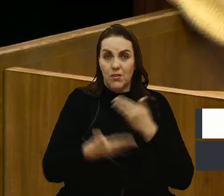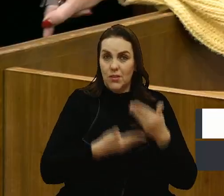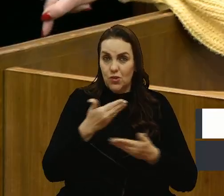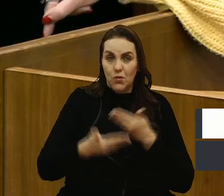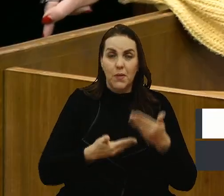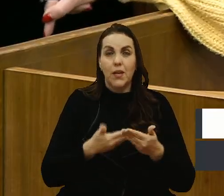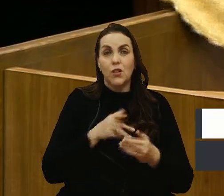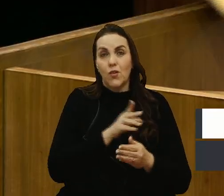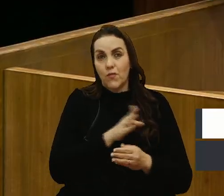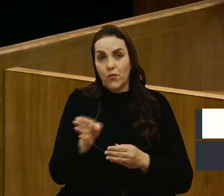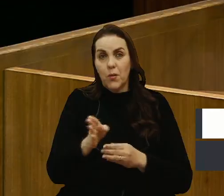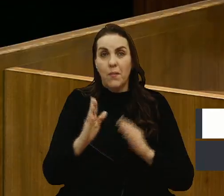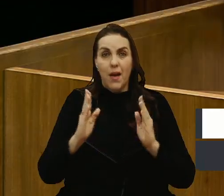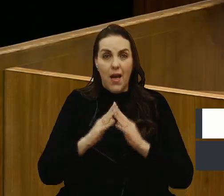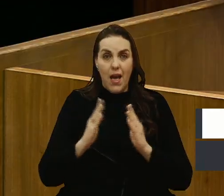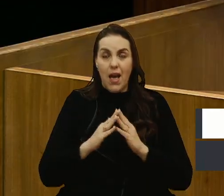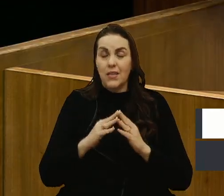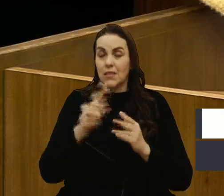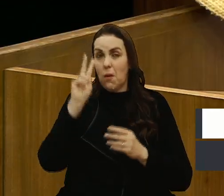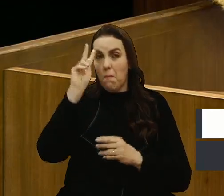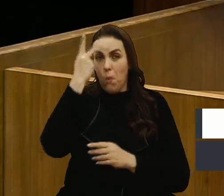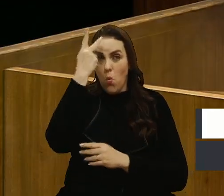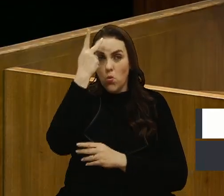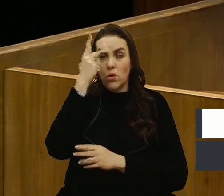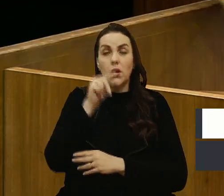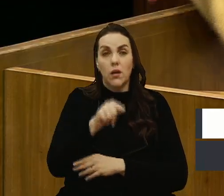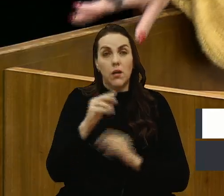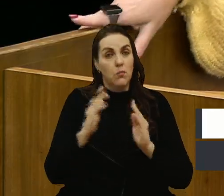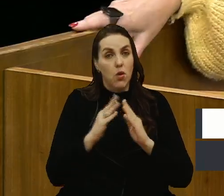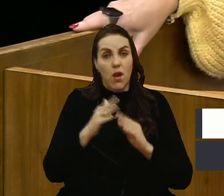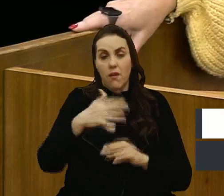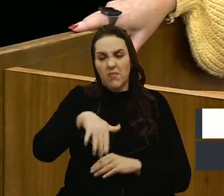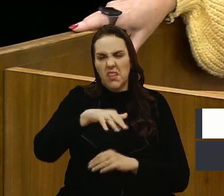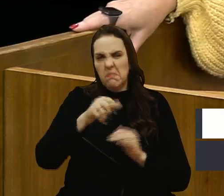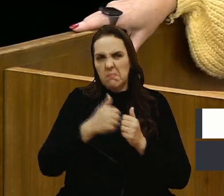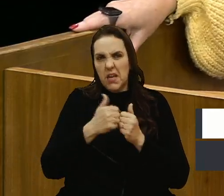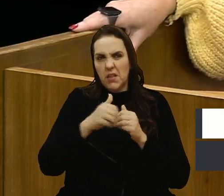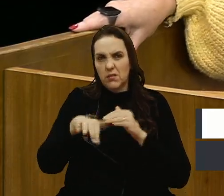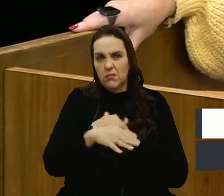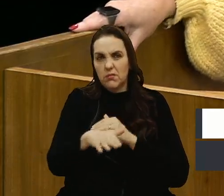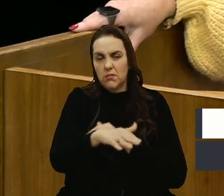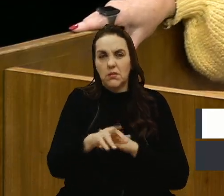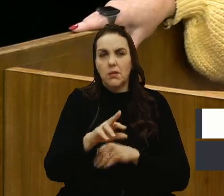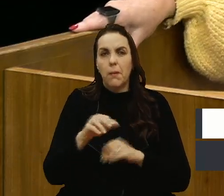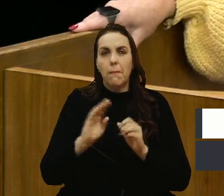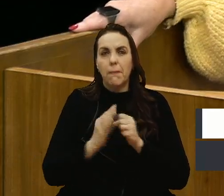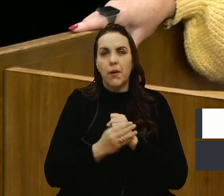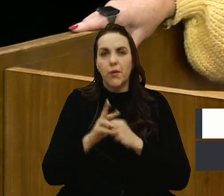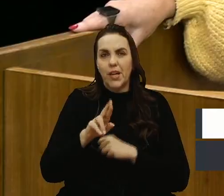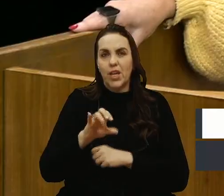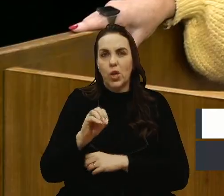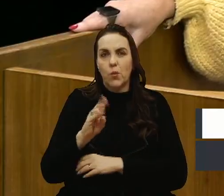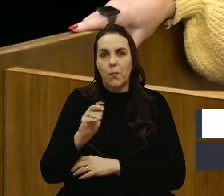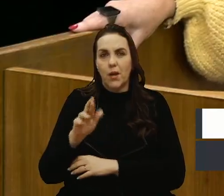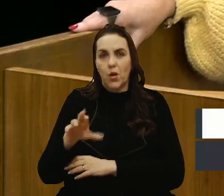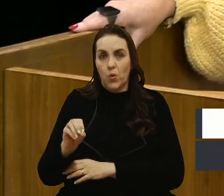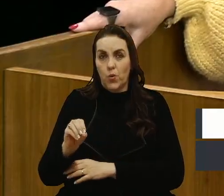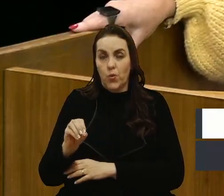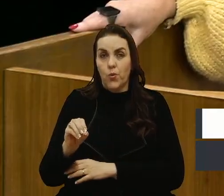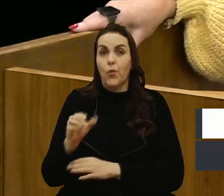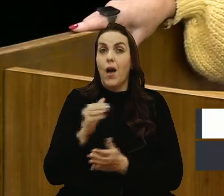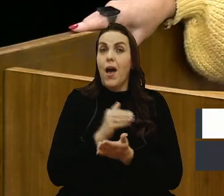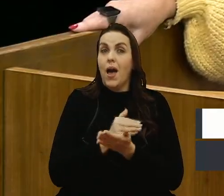e tinha ido para casa, estava em surto e morava ali para baixo, na região do Rio Branco. A